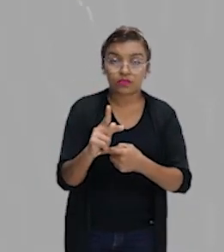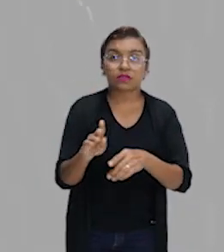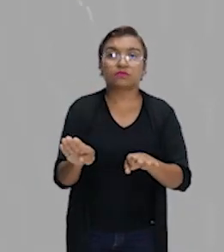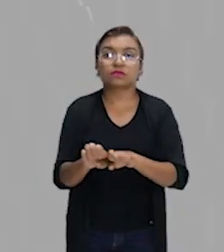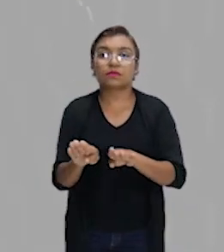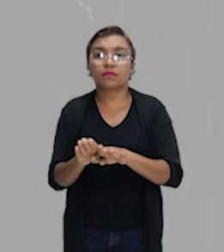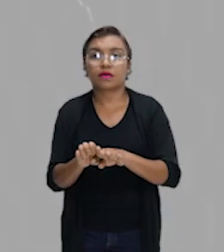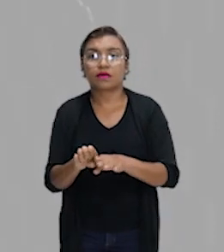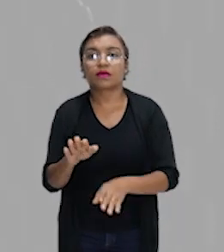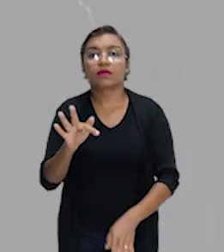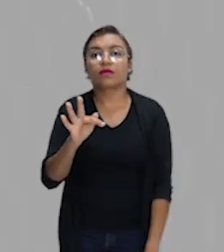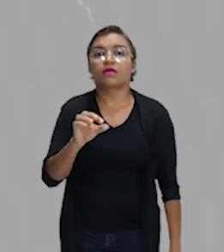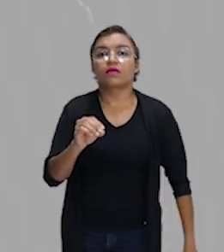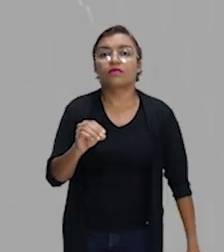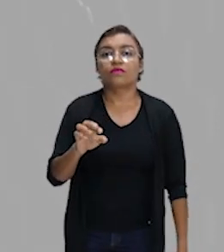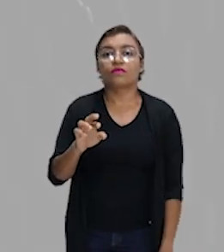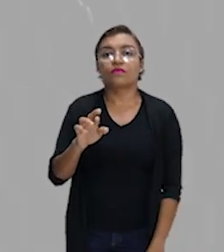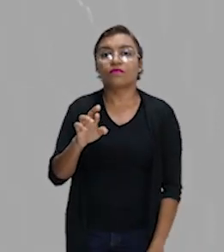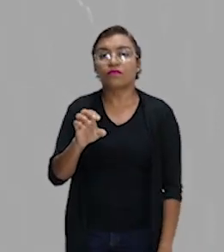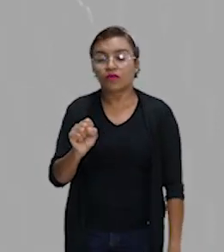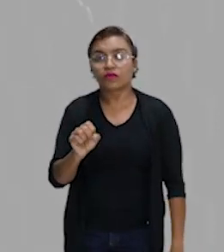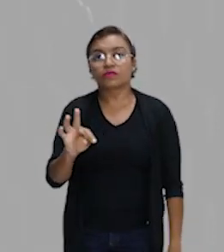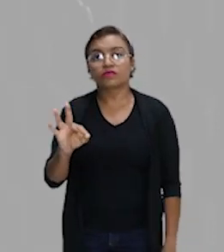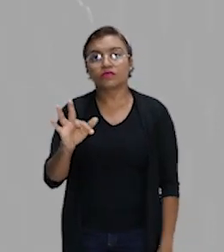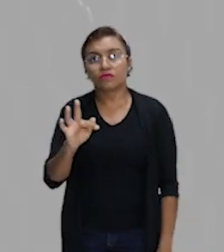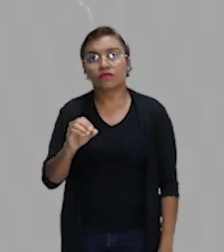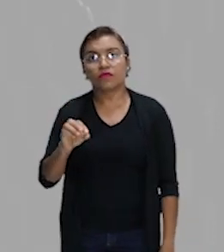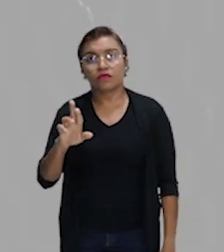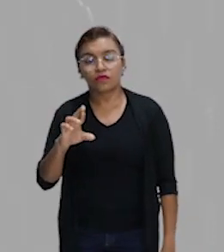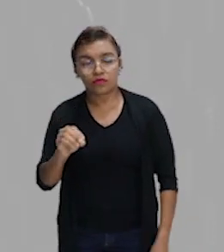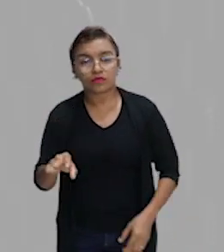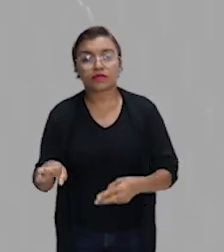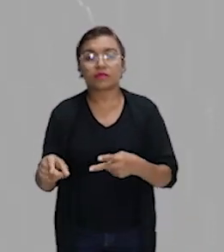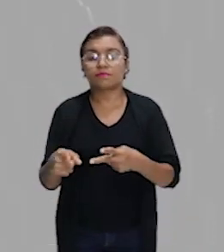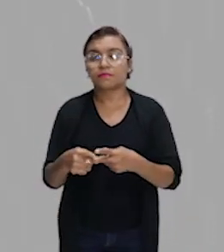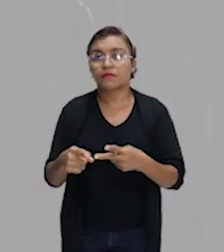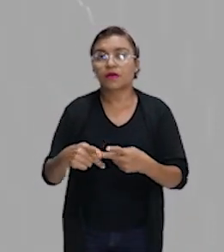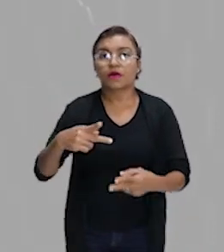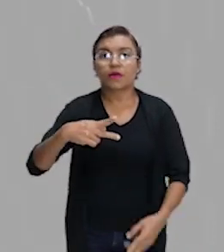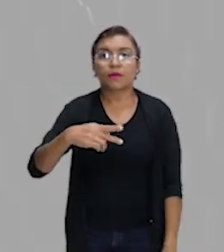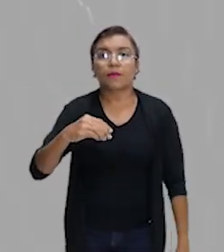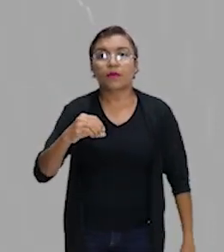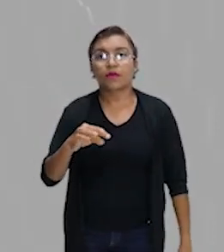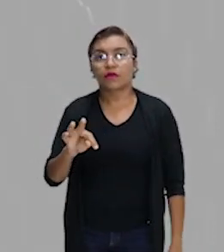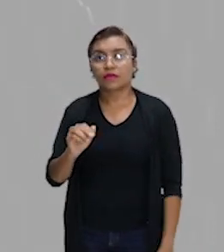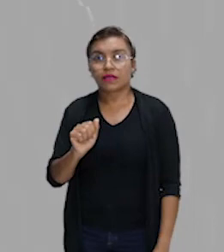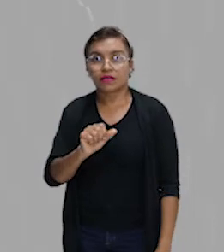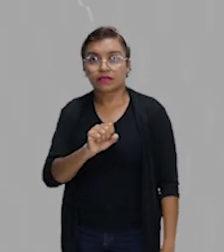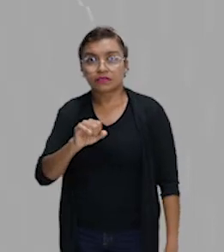fósforo e o potássio, certo? Se nós temos, então, os adubos, eles vão